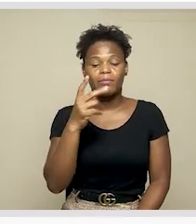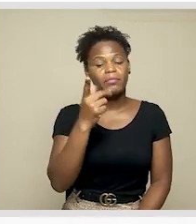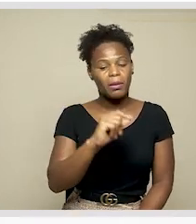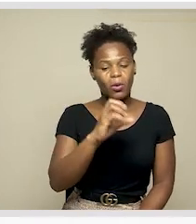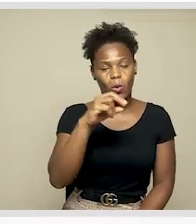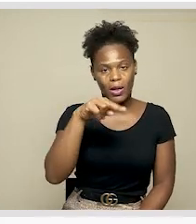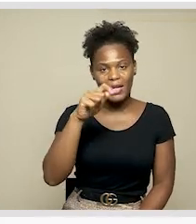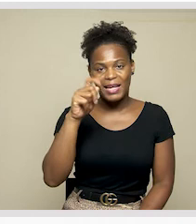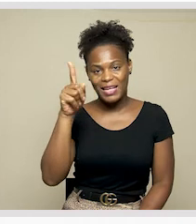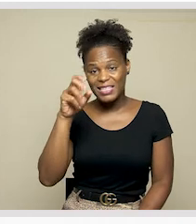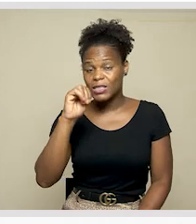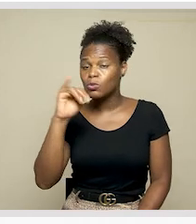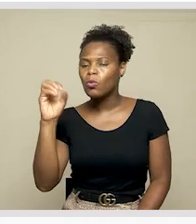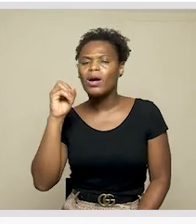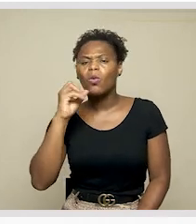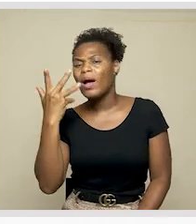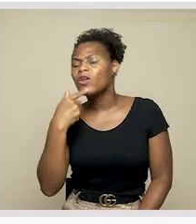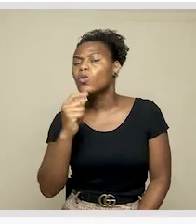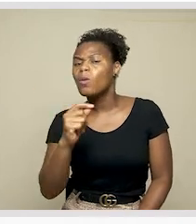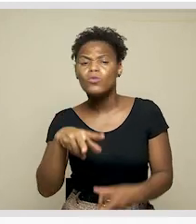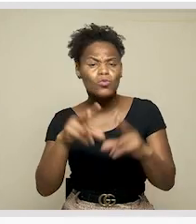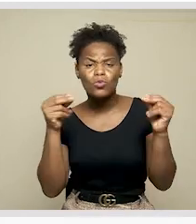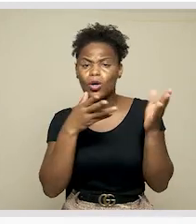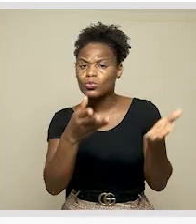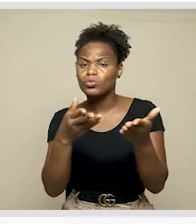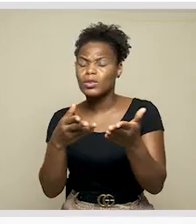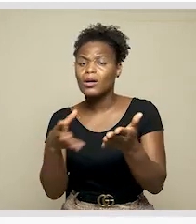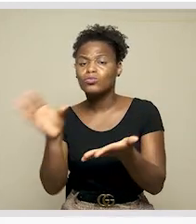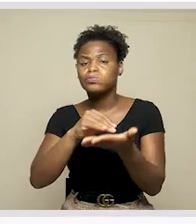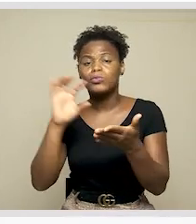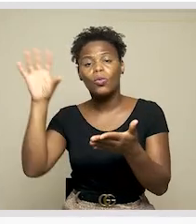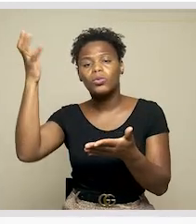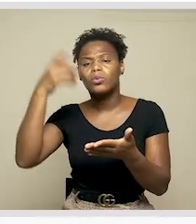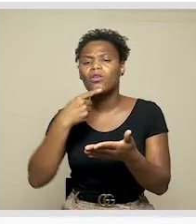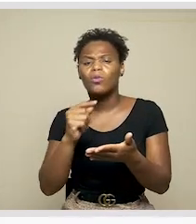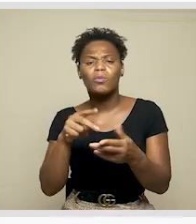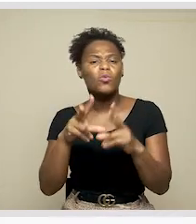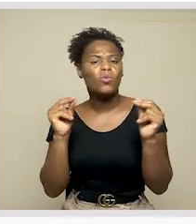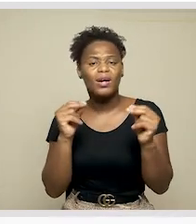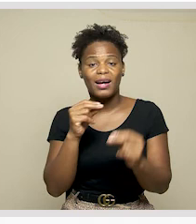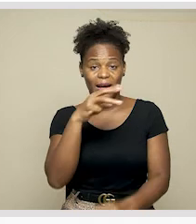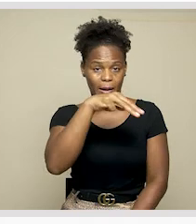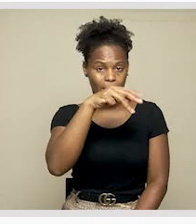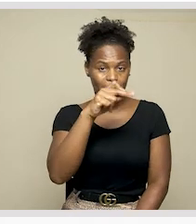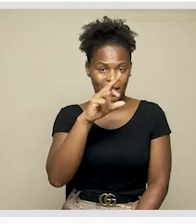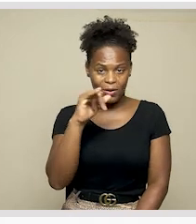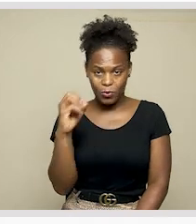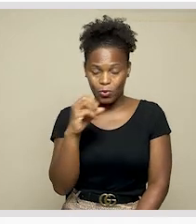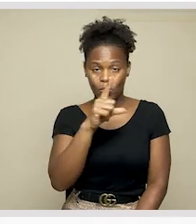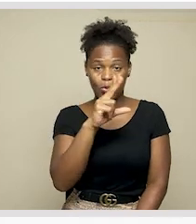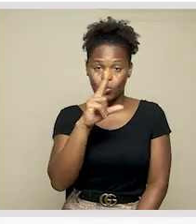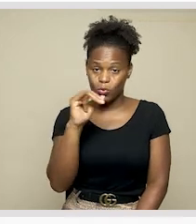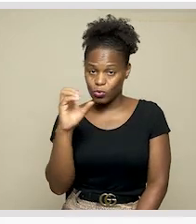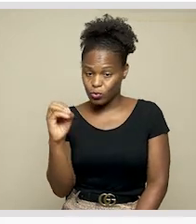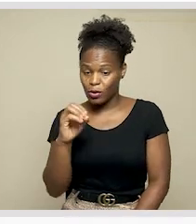qual deles nunca colaborou no suplemento cultural? A resposta é Mário